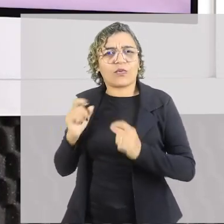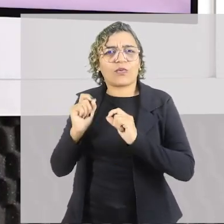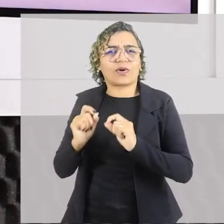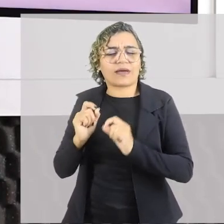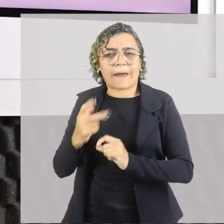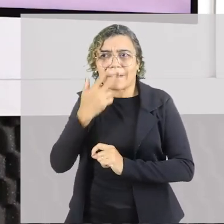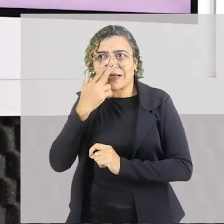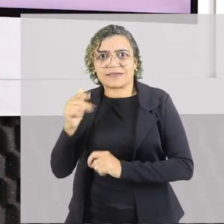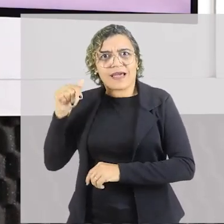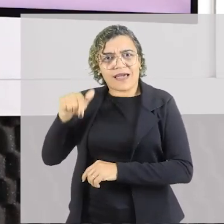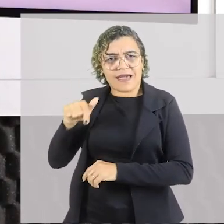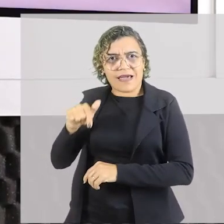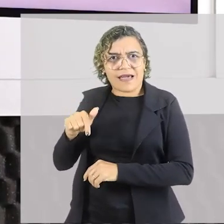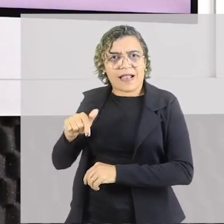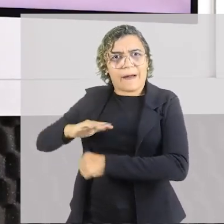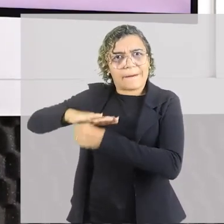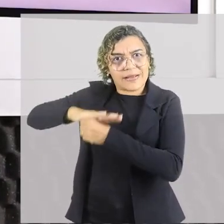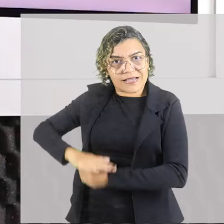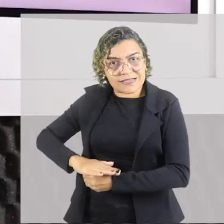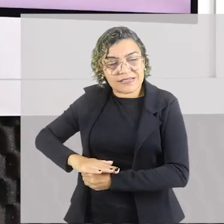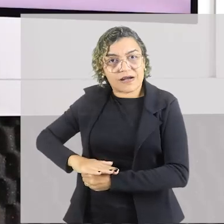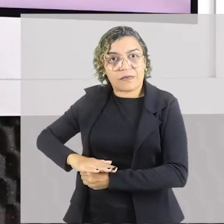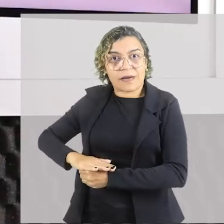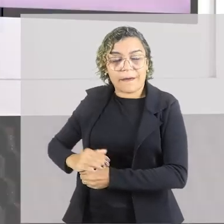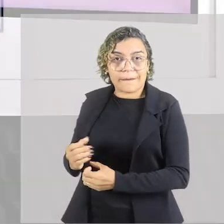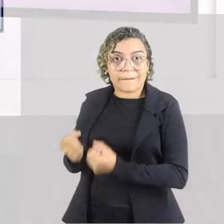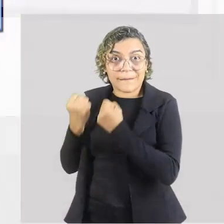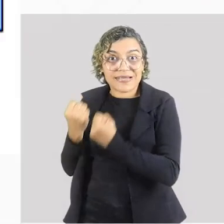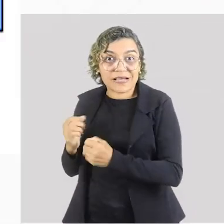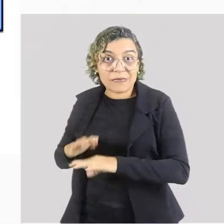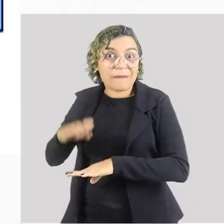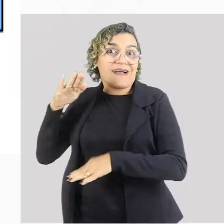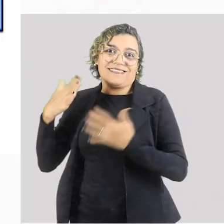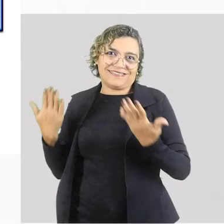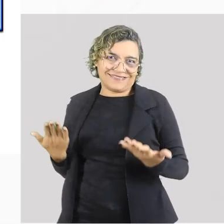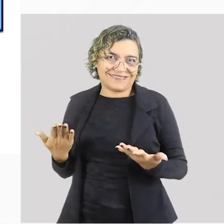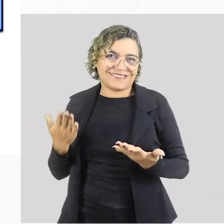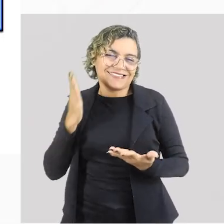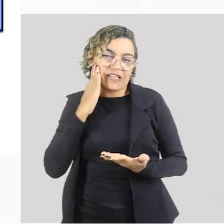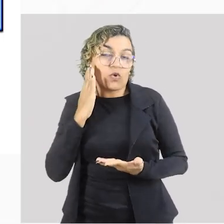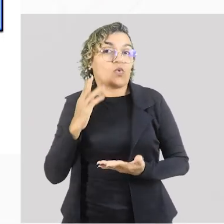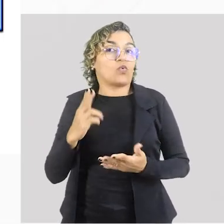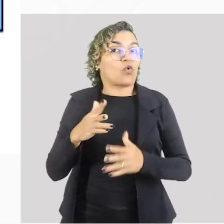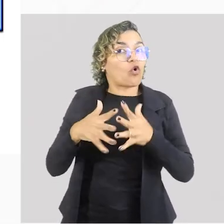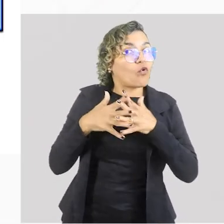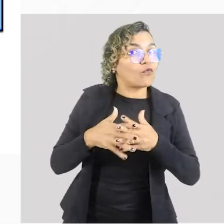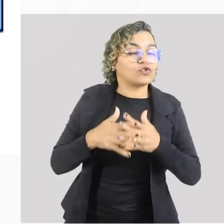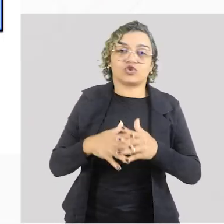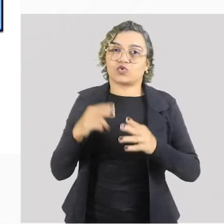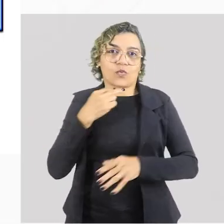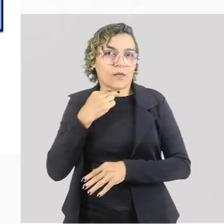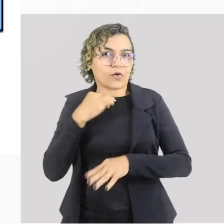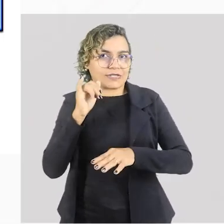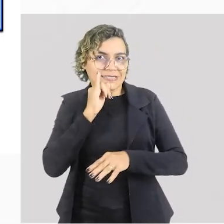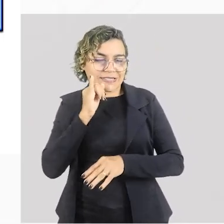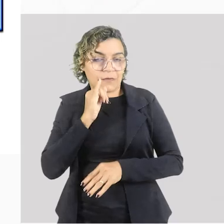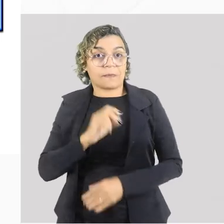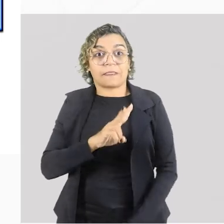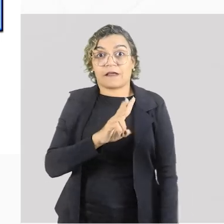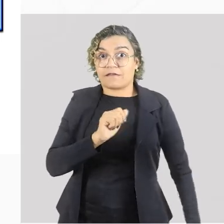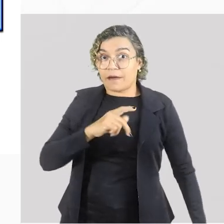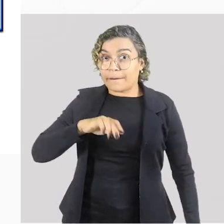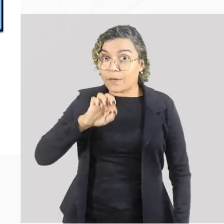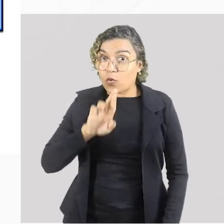não confunde peso com pressão. Então, o que é a pressão de vapor? É a pressão que o vapor exerce lá dentro.